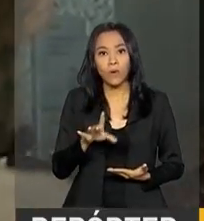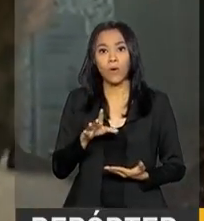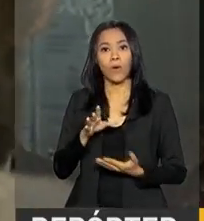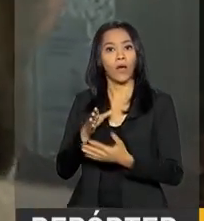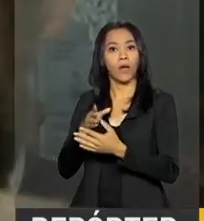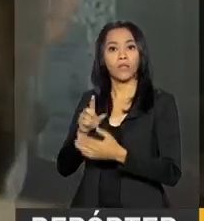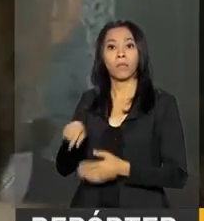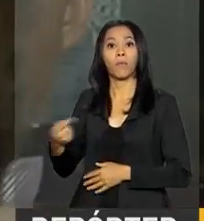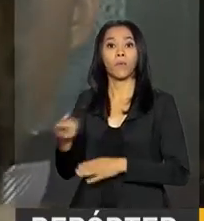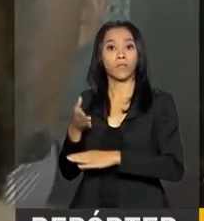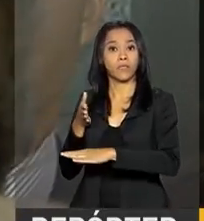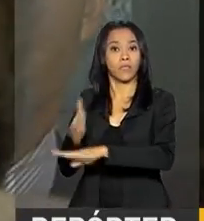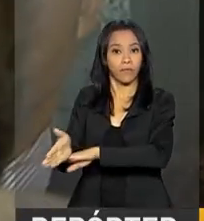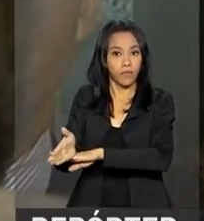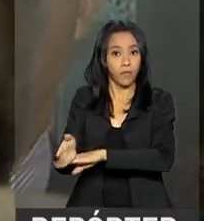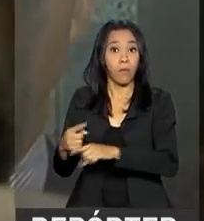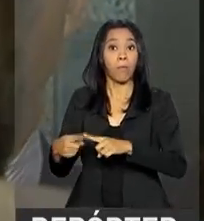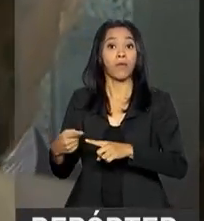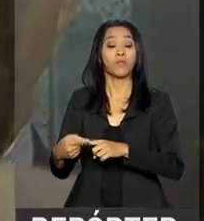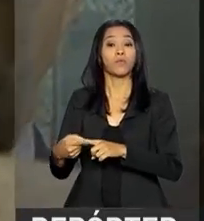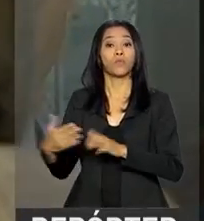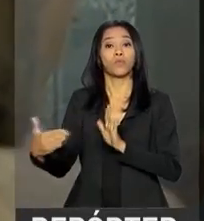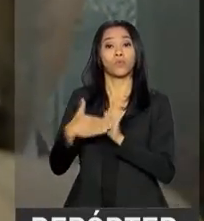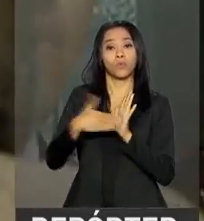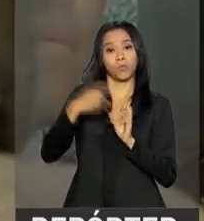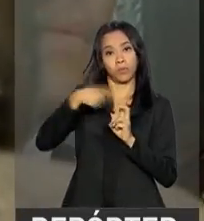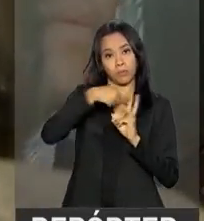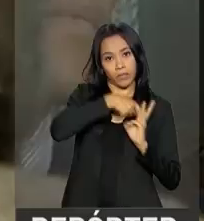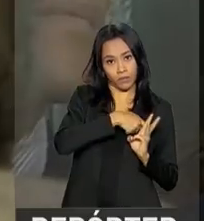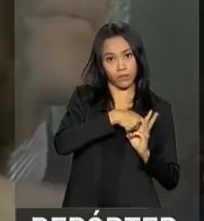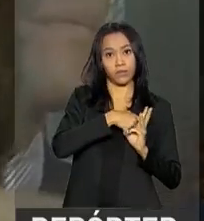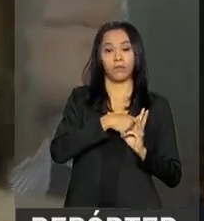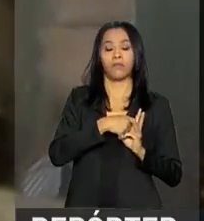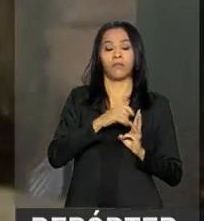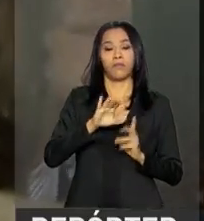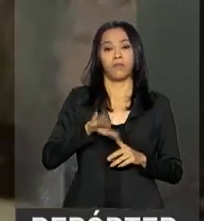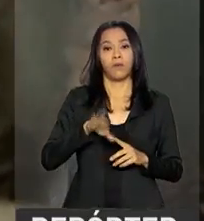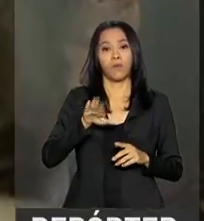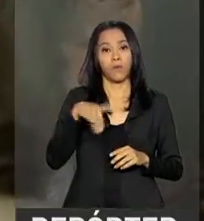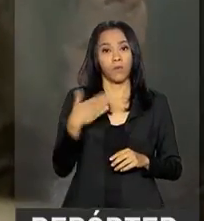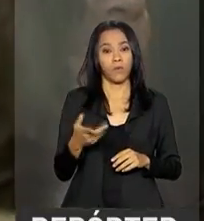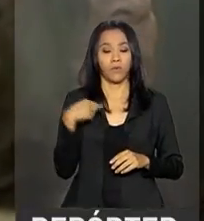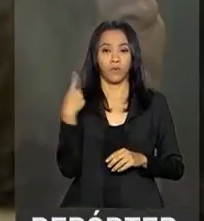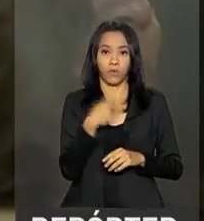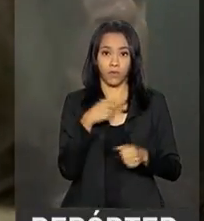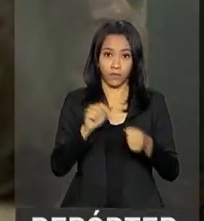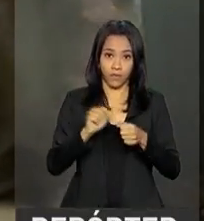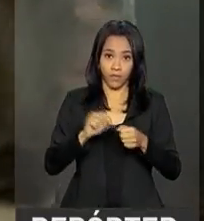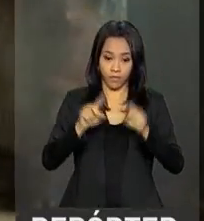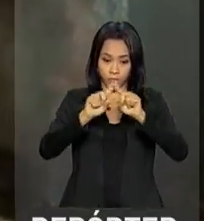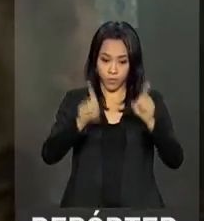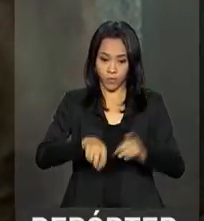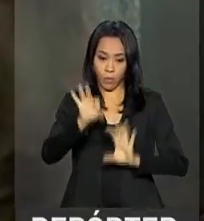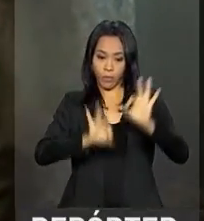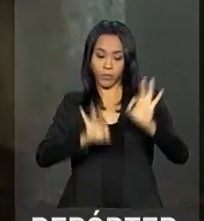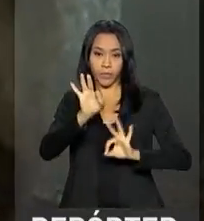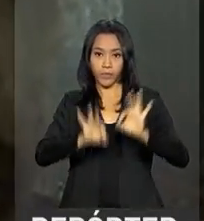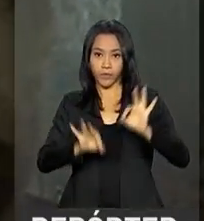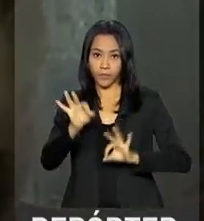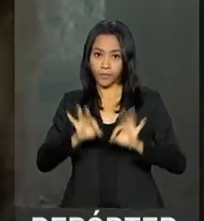mais nos últimos meses quando fizemos todo um projeto de recuperação